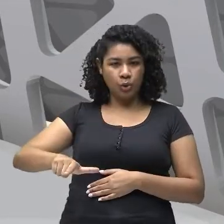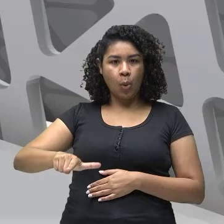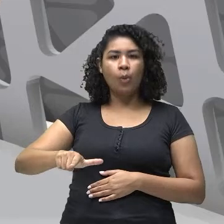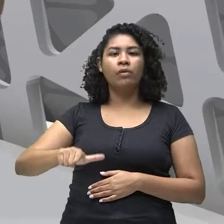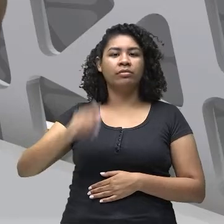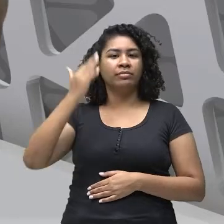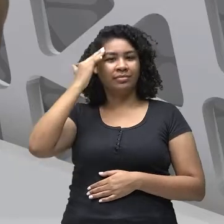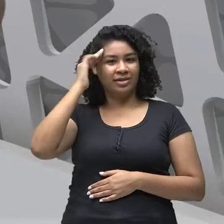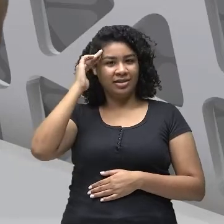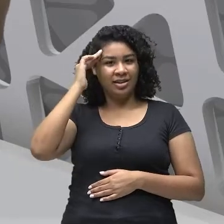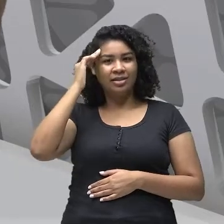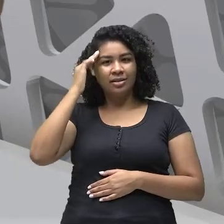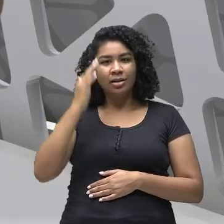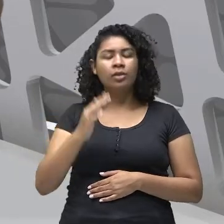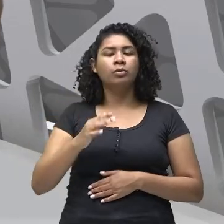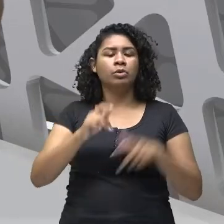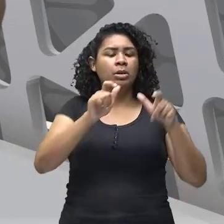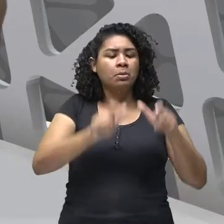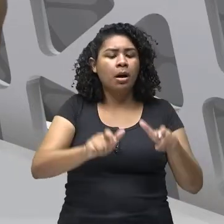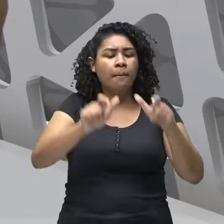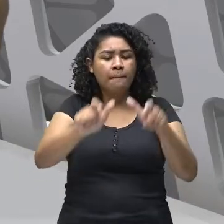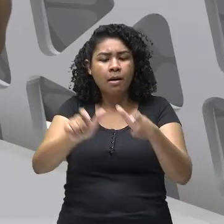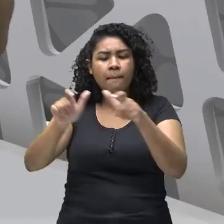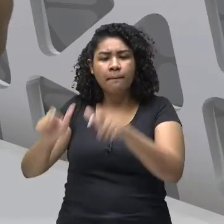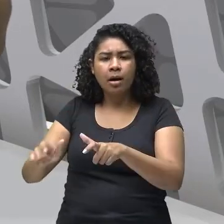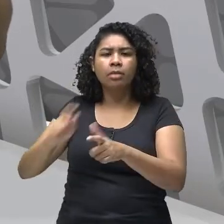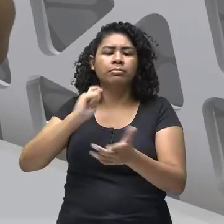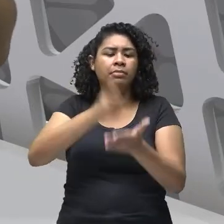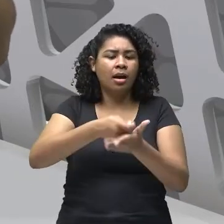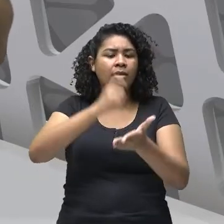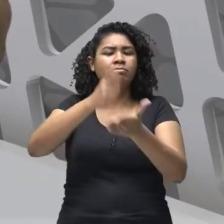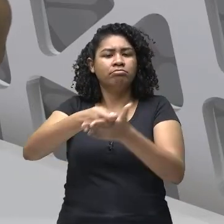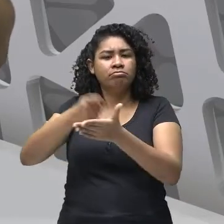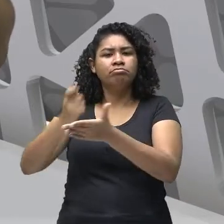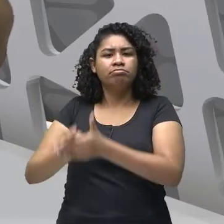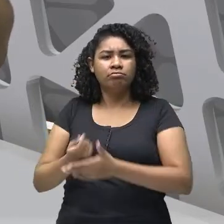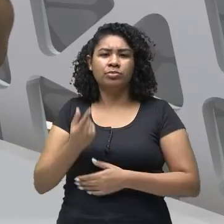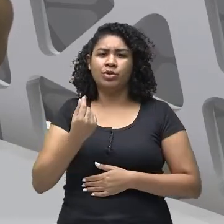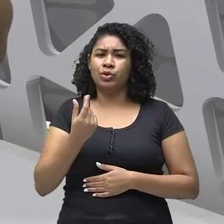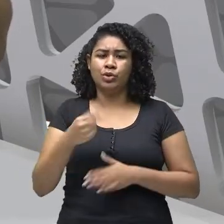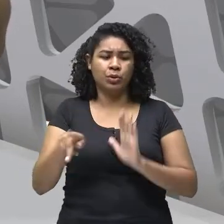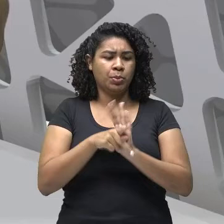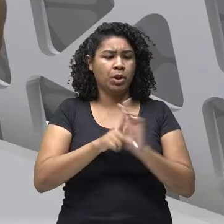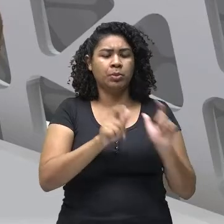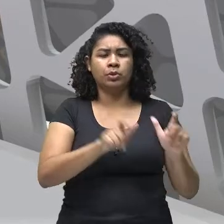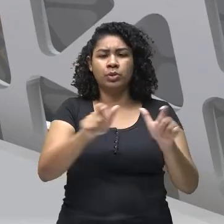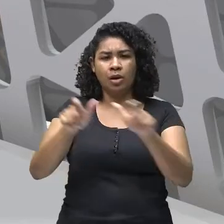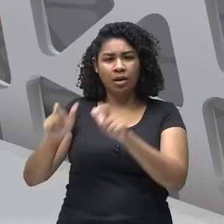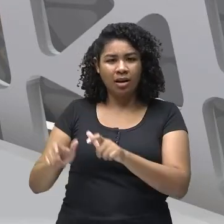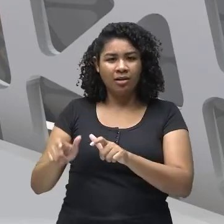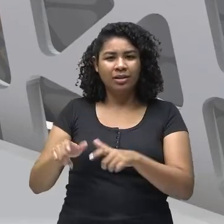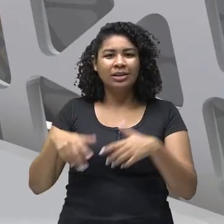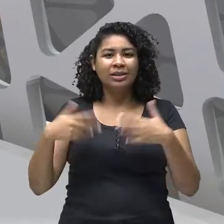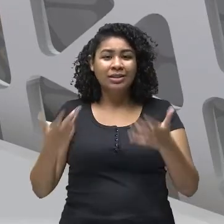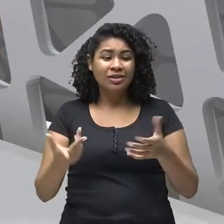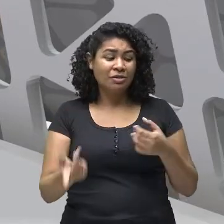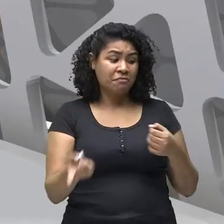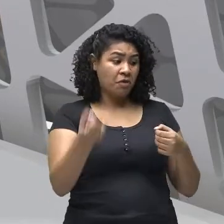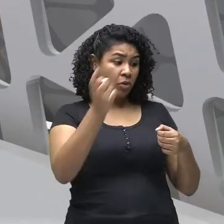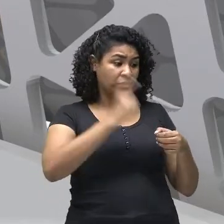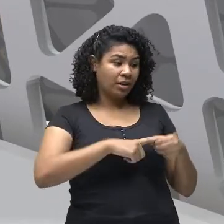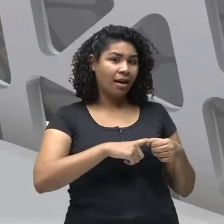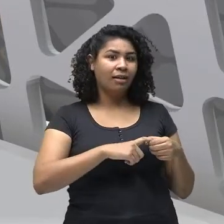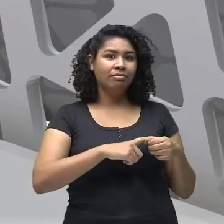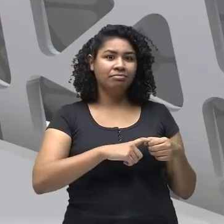pagar novamente em cada moeda local, com o valor local, com o peso local. Então, até você chegar de